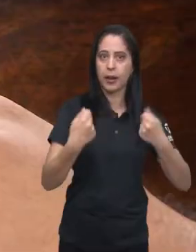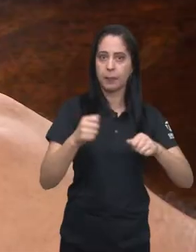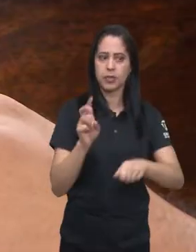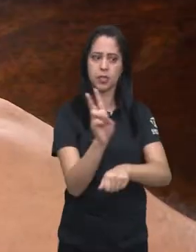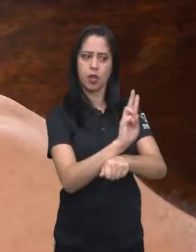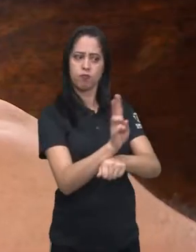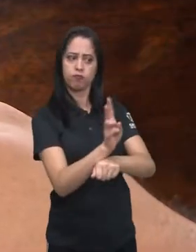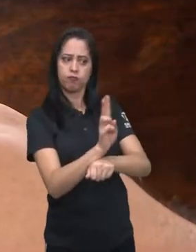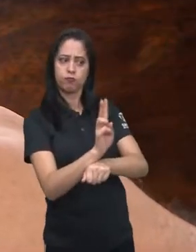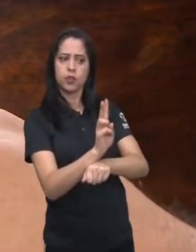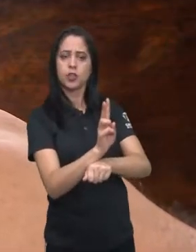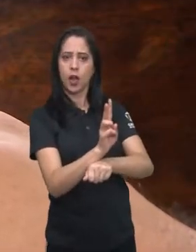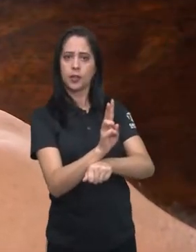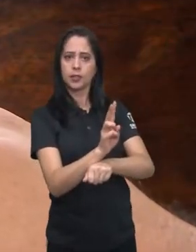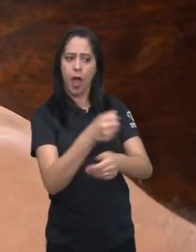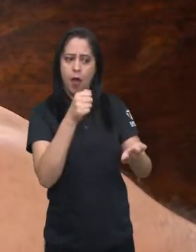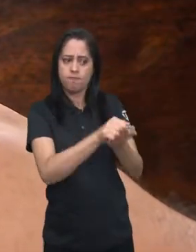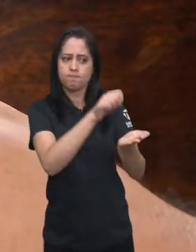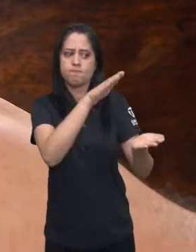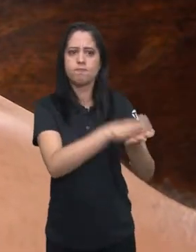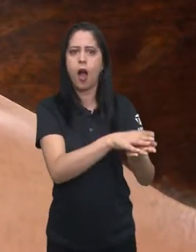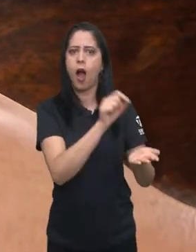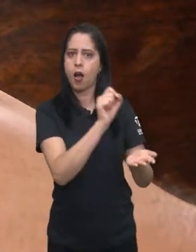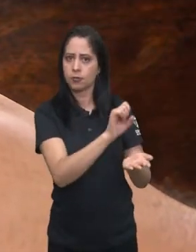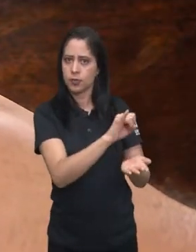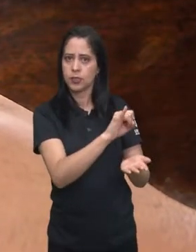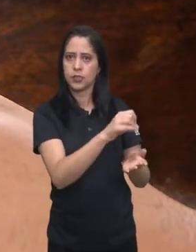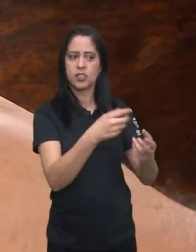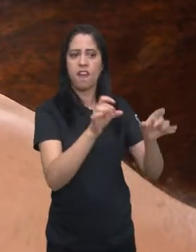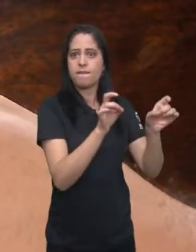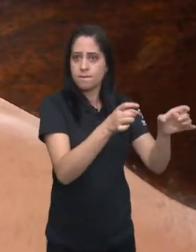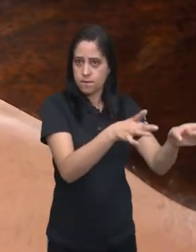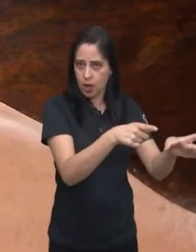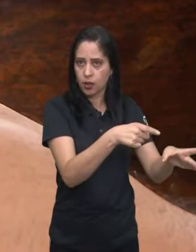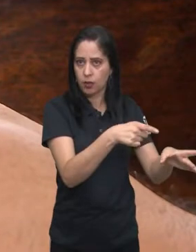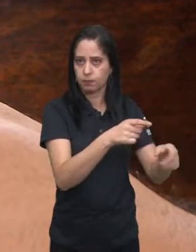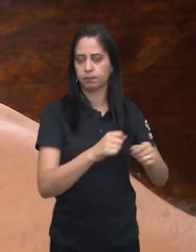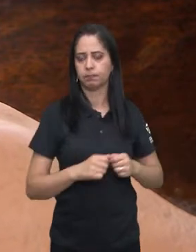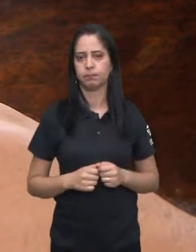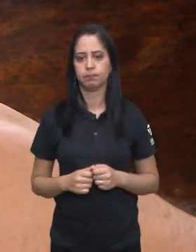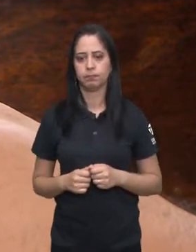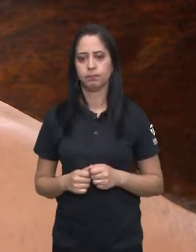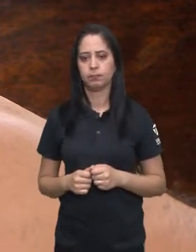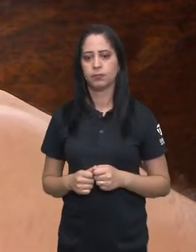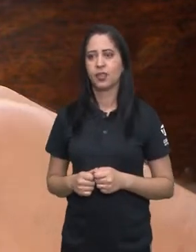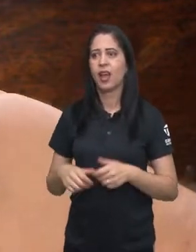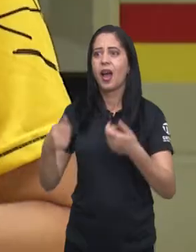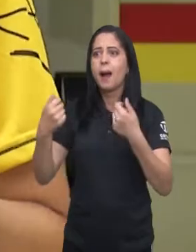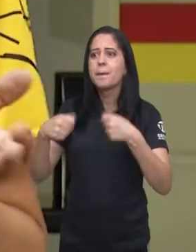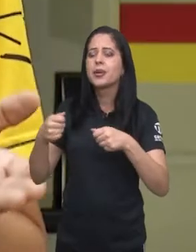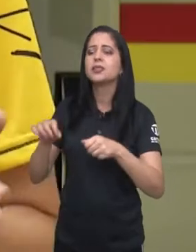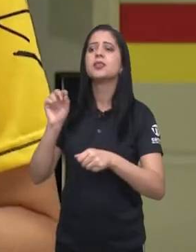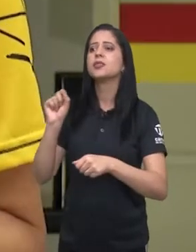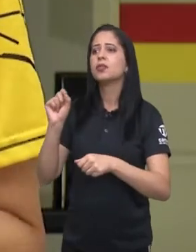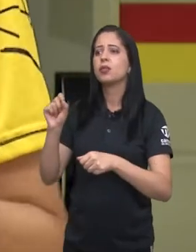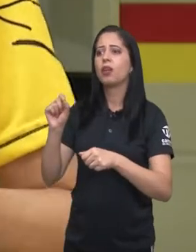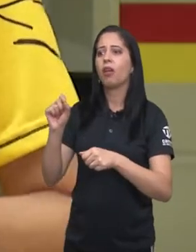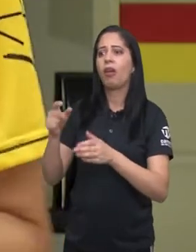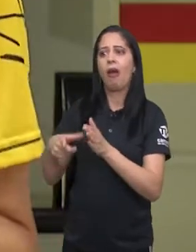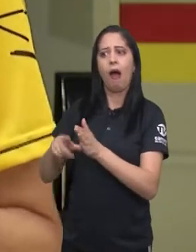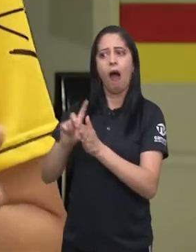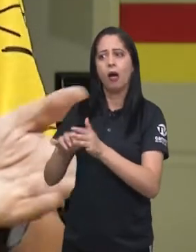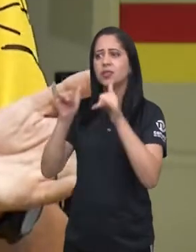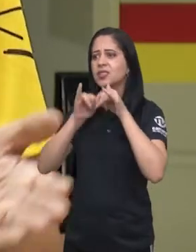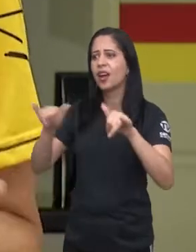da câmara em fiscalizar o comércio irregular e atuar na promoção da saúde e bem-estar da população nós temos que alertar